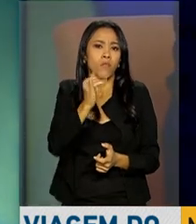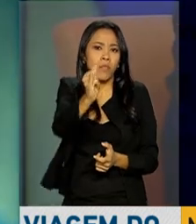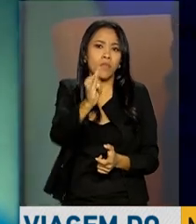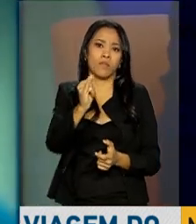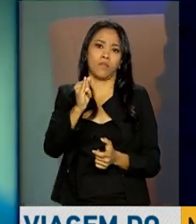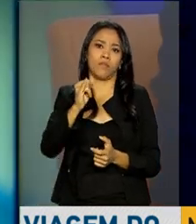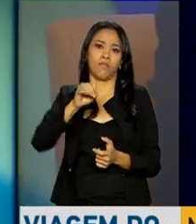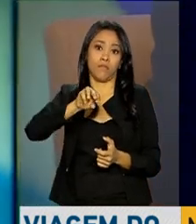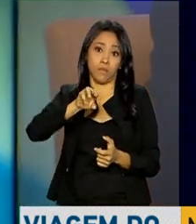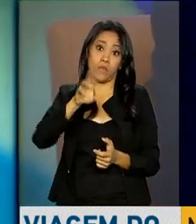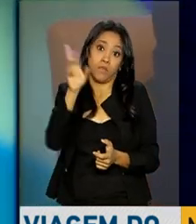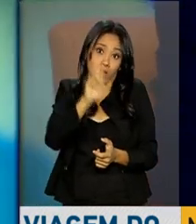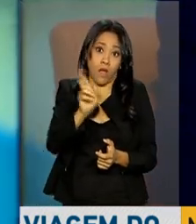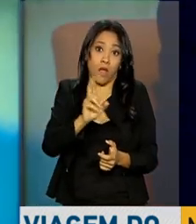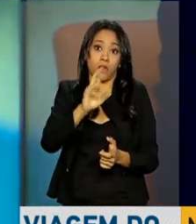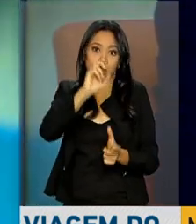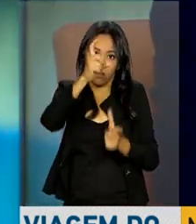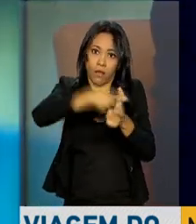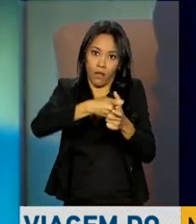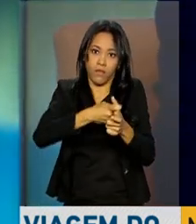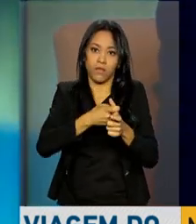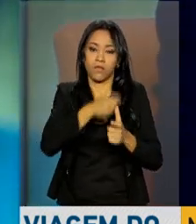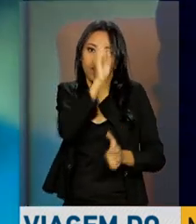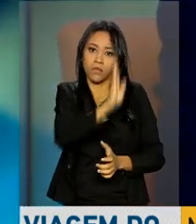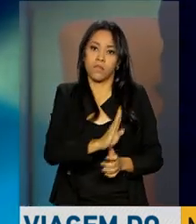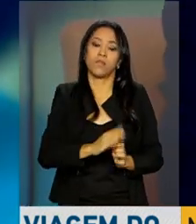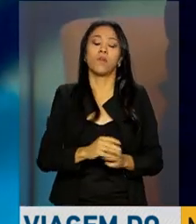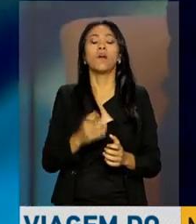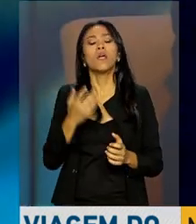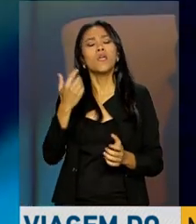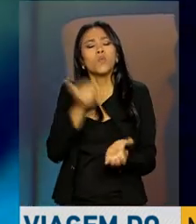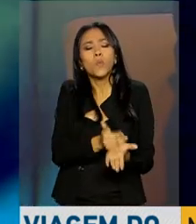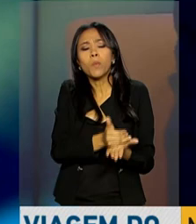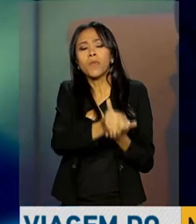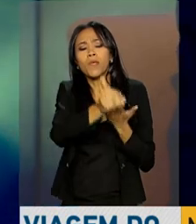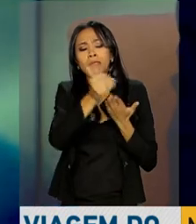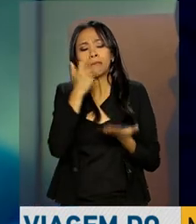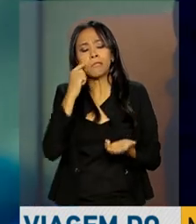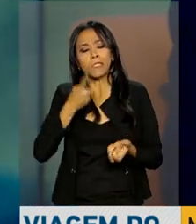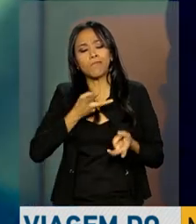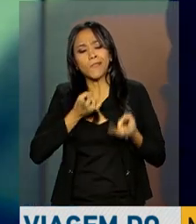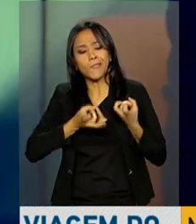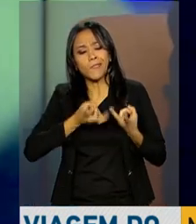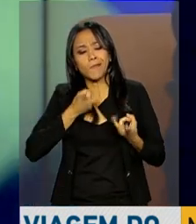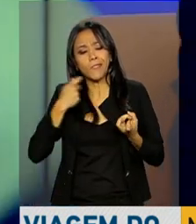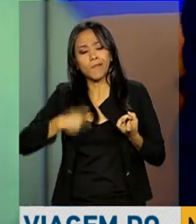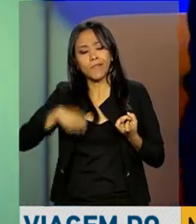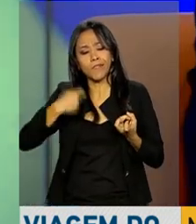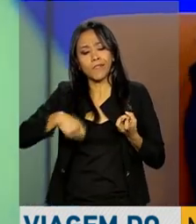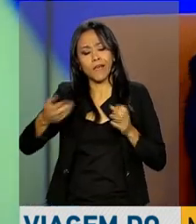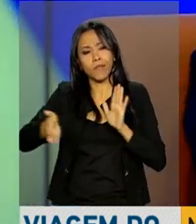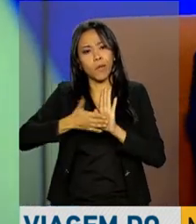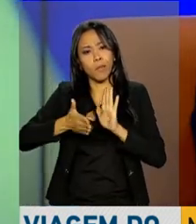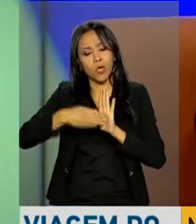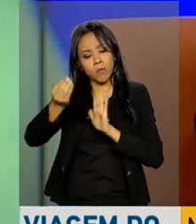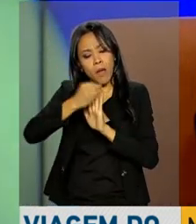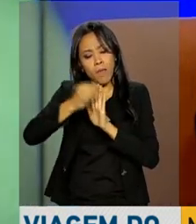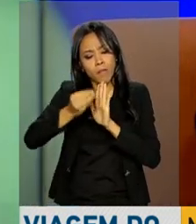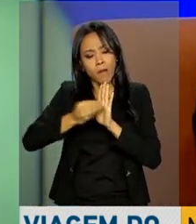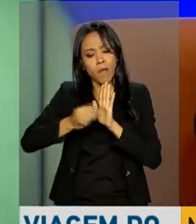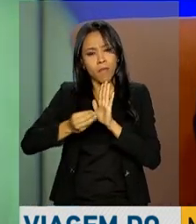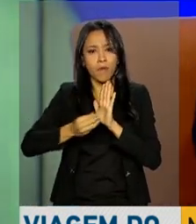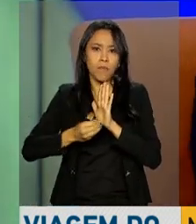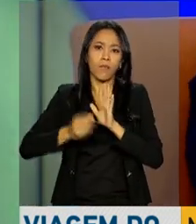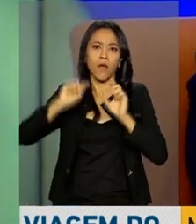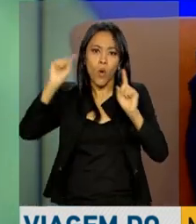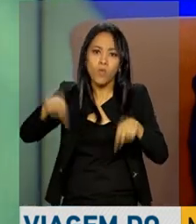E imediatamente nós verificamos, logo no início, que era preciso uma medida ousada. Qual era essa medida